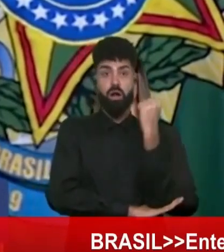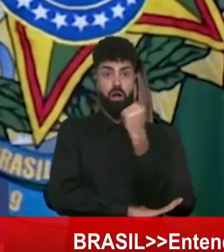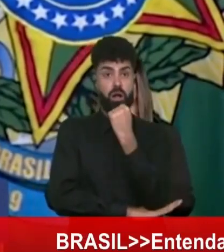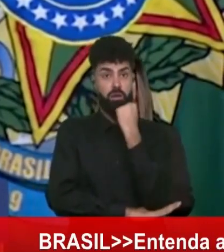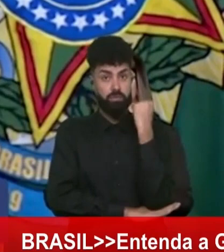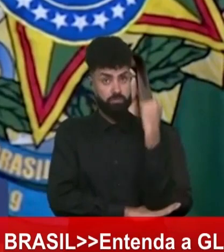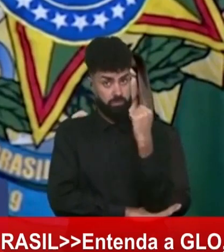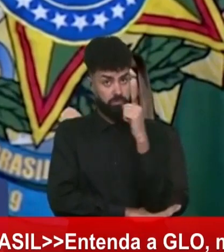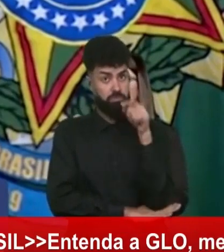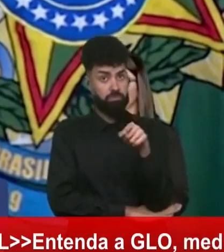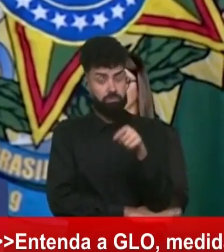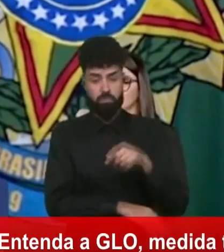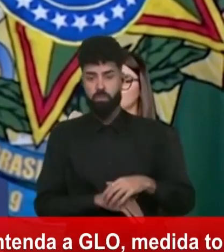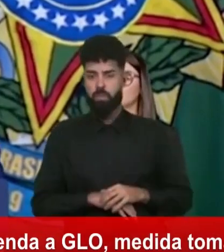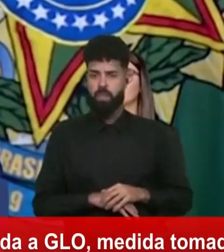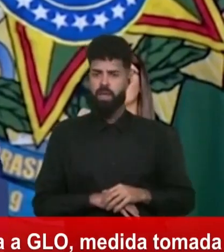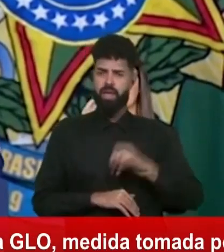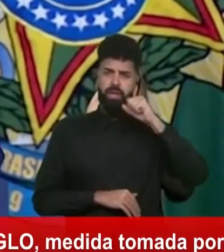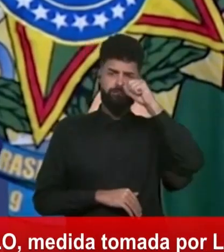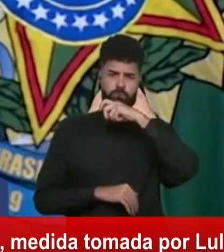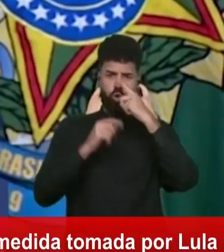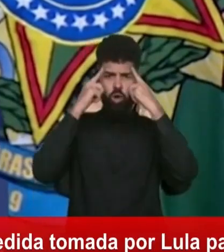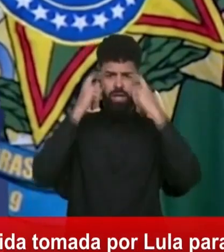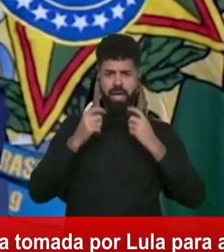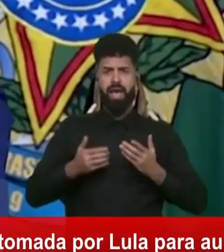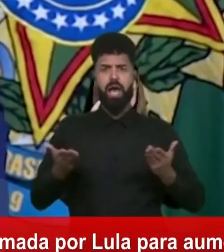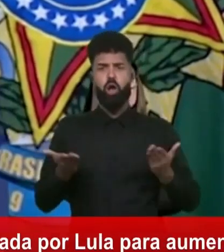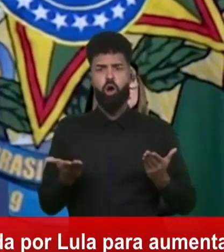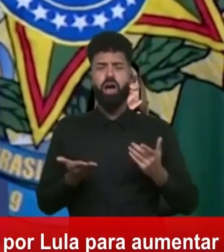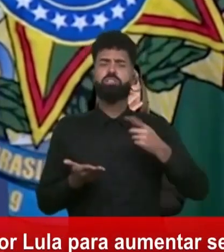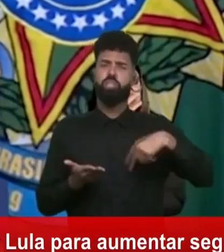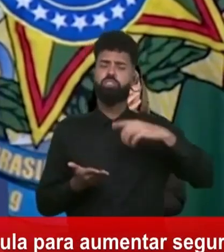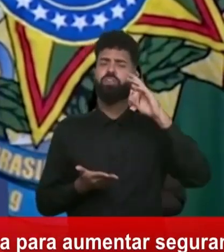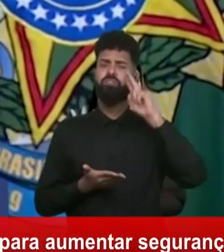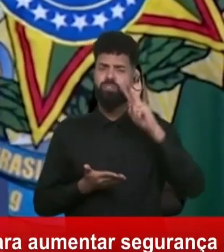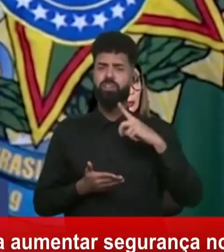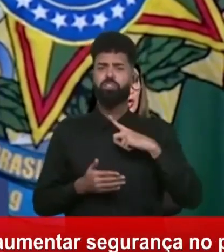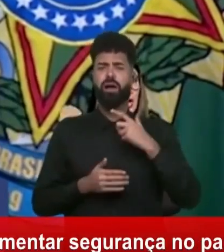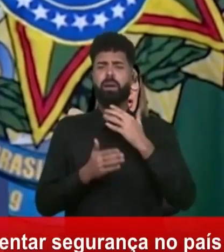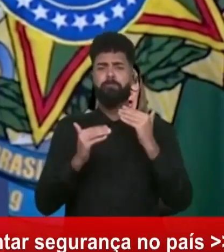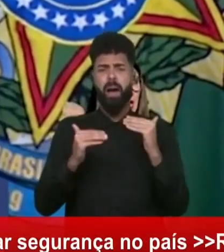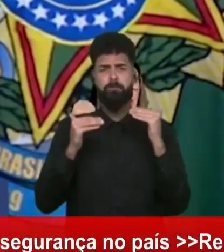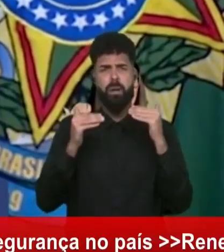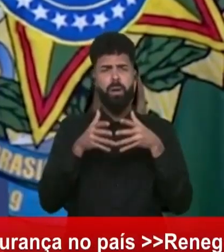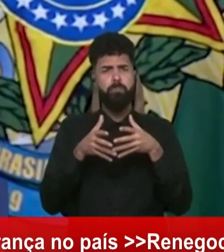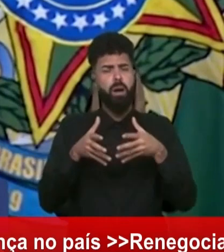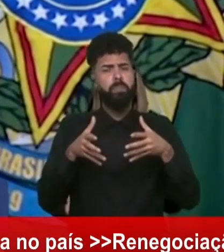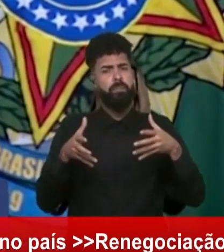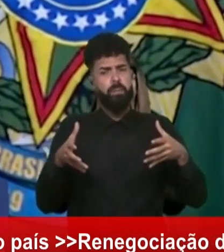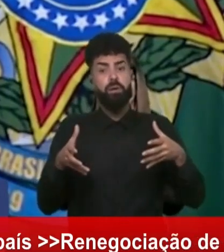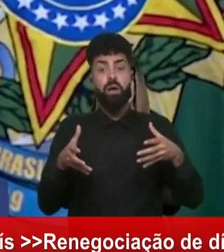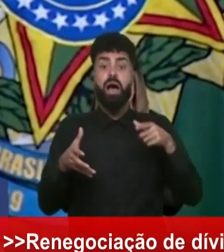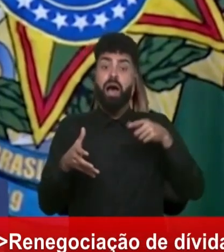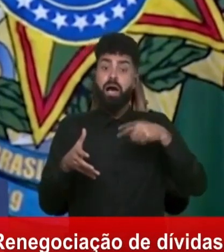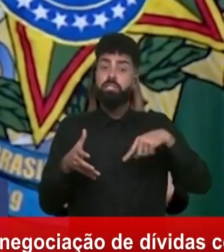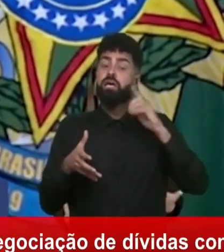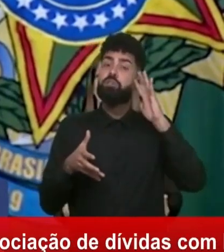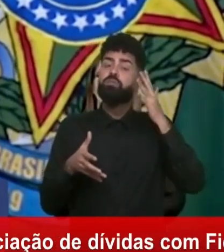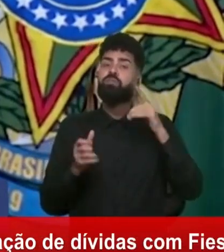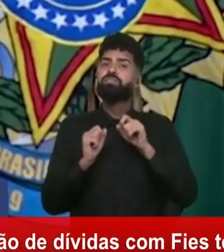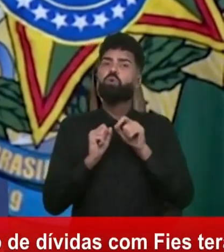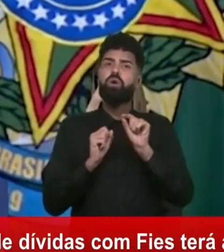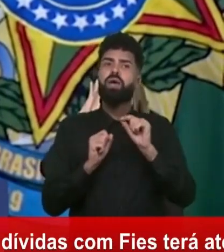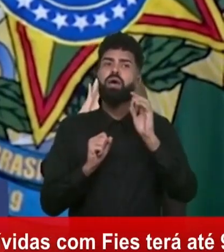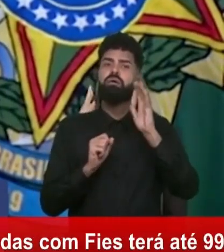muito grave. A violência que nós temos assistido, ela tem se agravado a cada dia que passa, e nós então resolvemos tomar